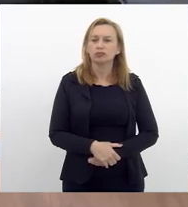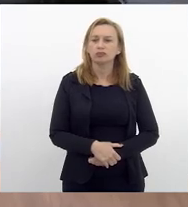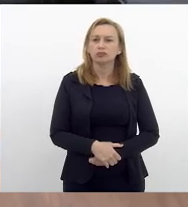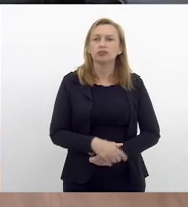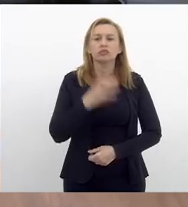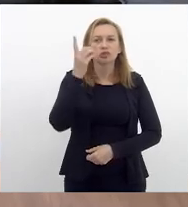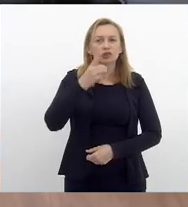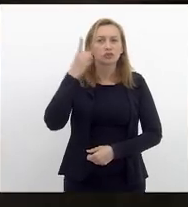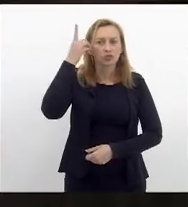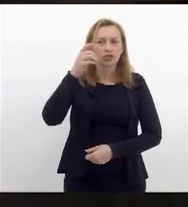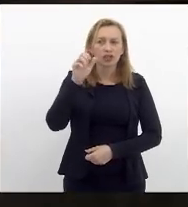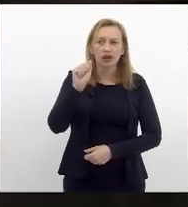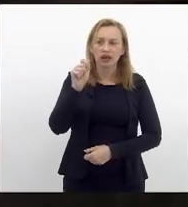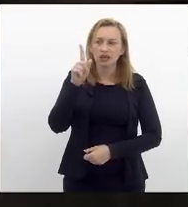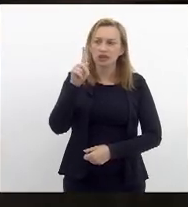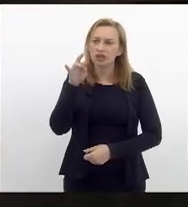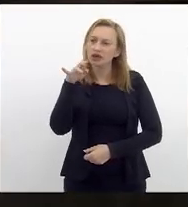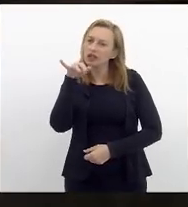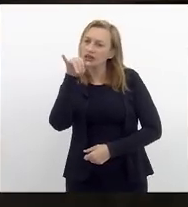Deputada Adriana Baltazar.